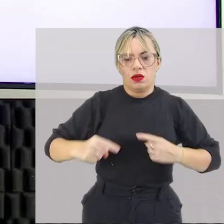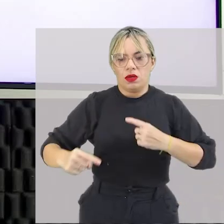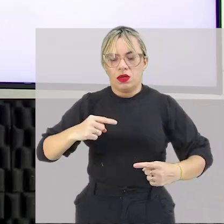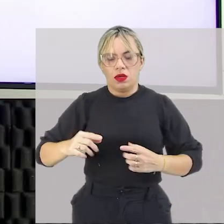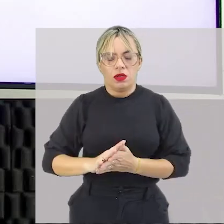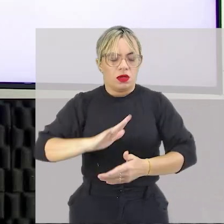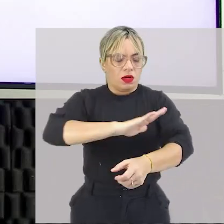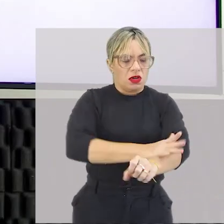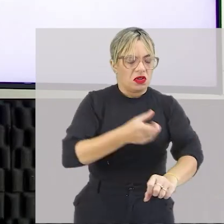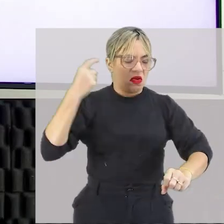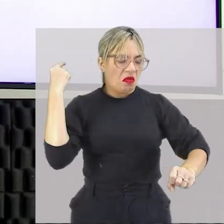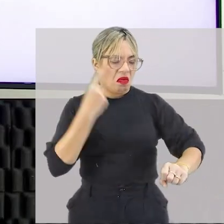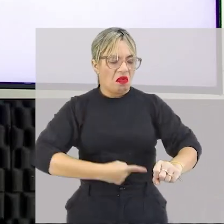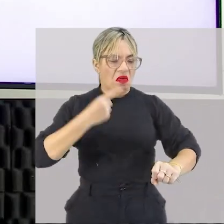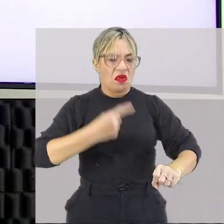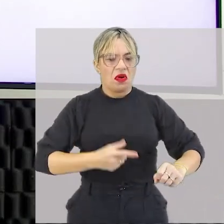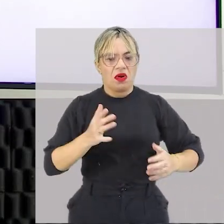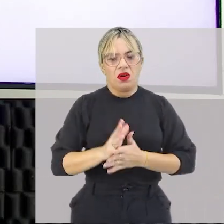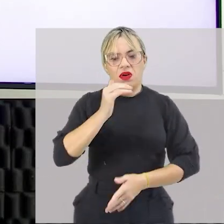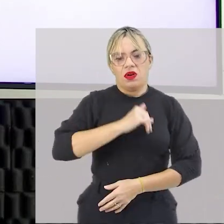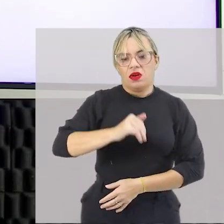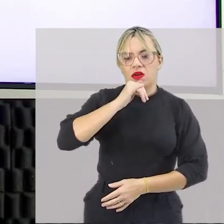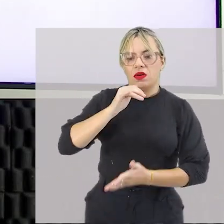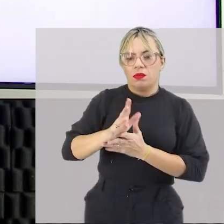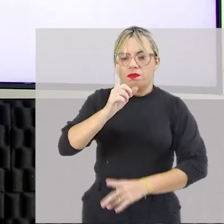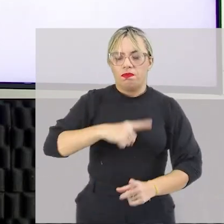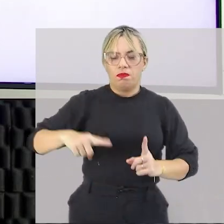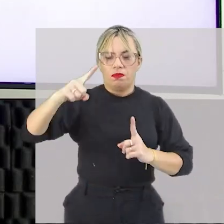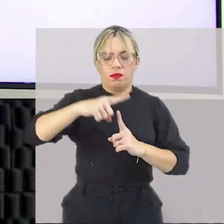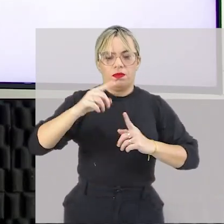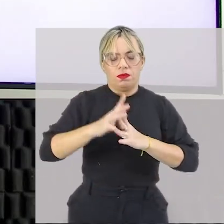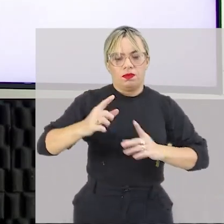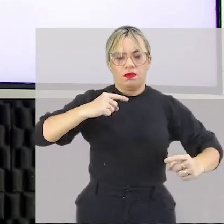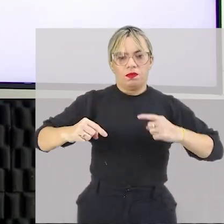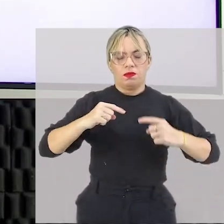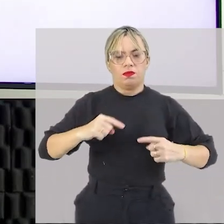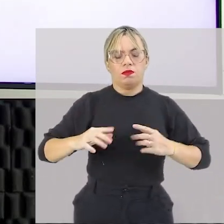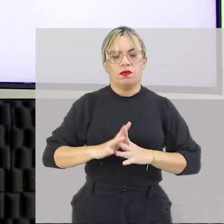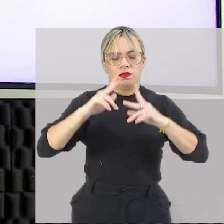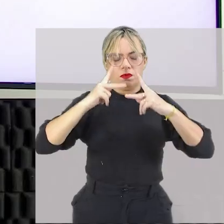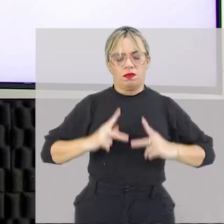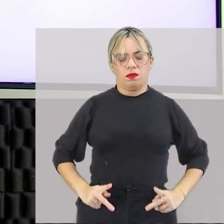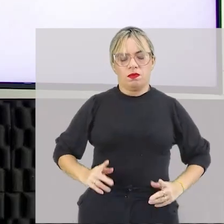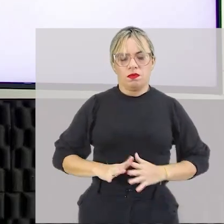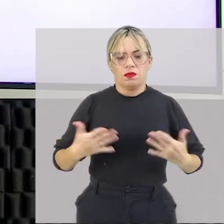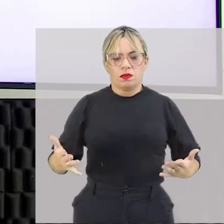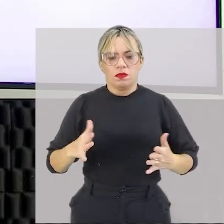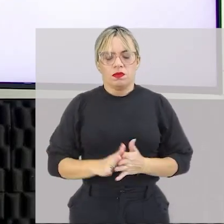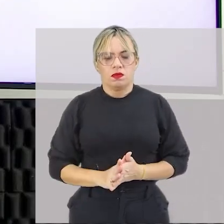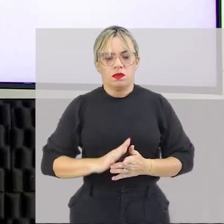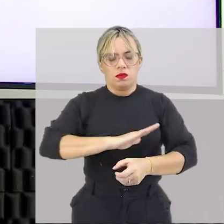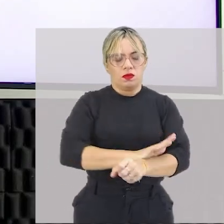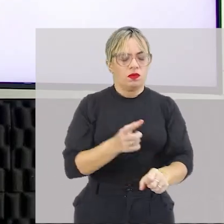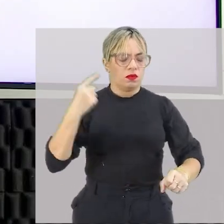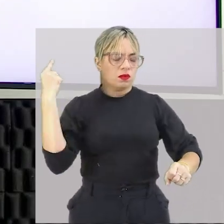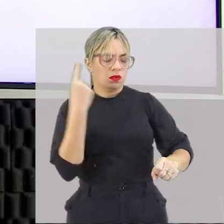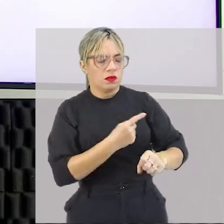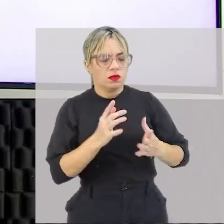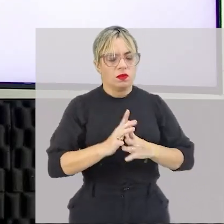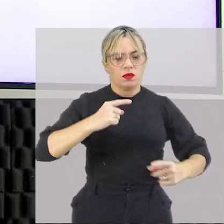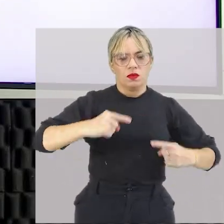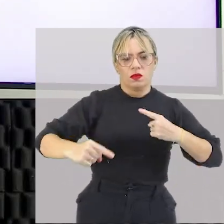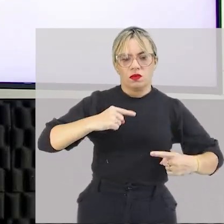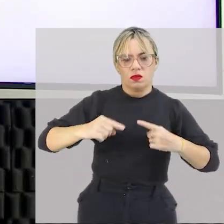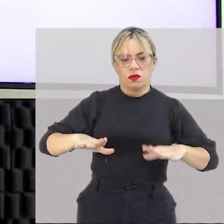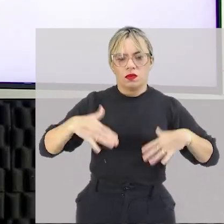antirracismo. Um exemplo desse tipo de política, dessa postura, né, do antirracismo como política